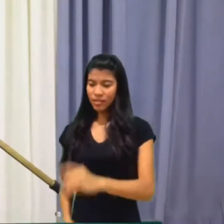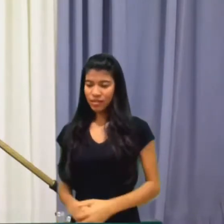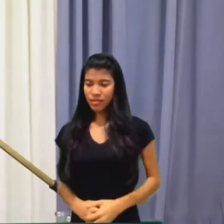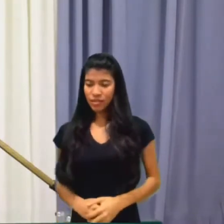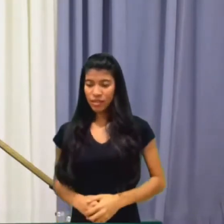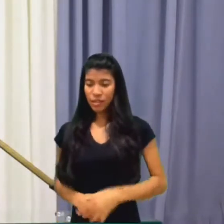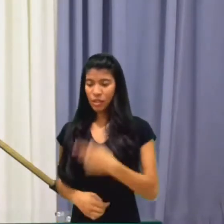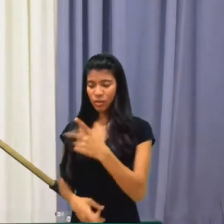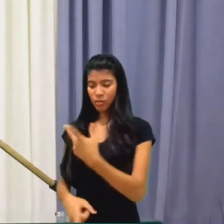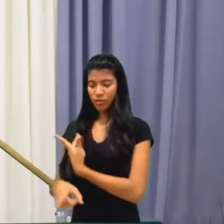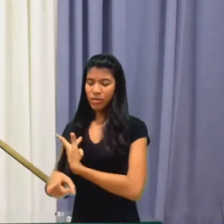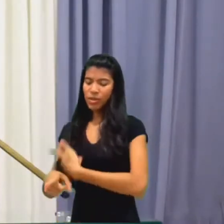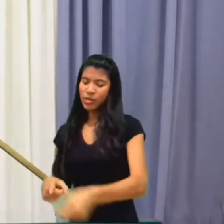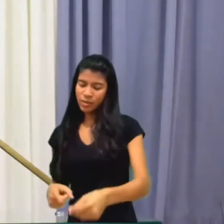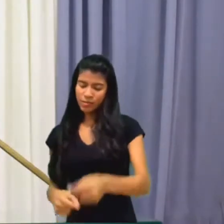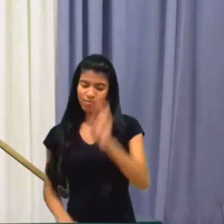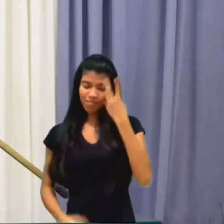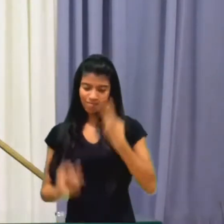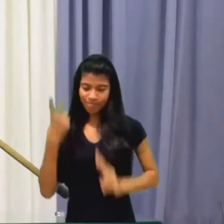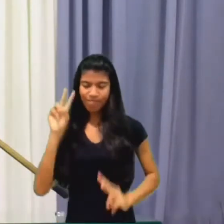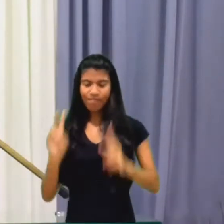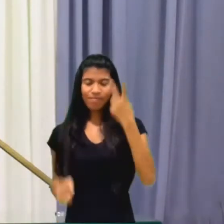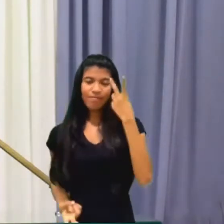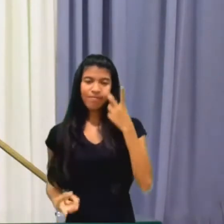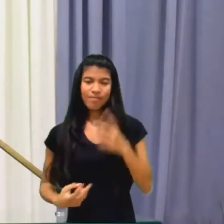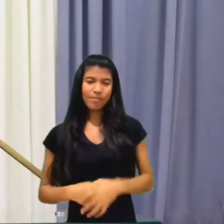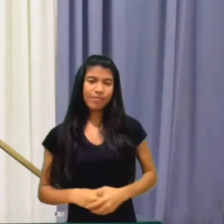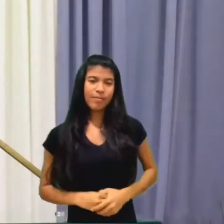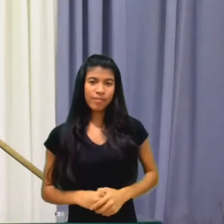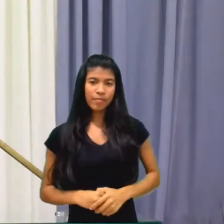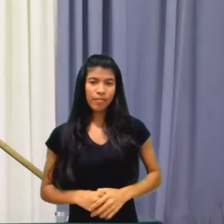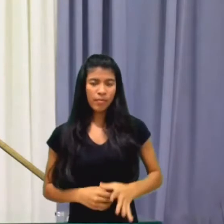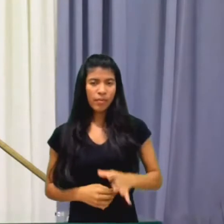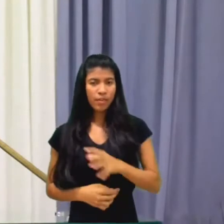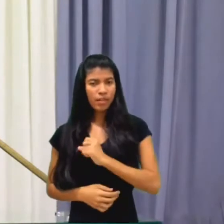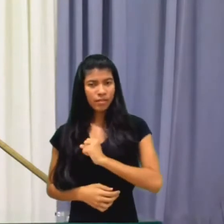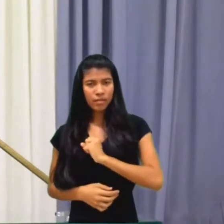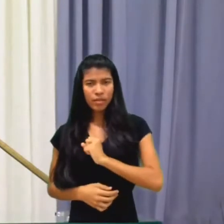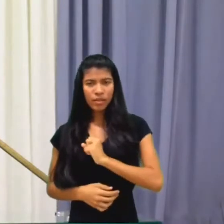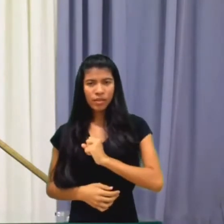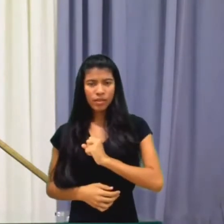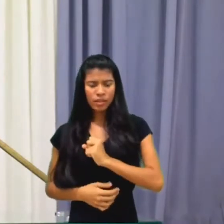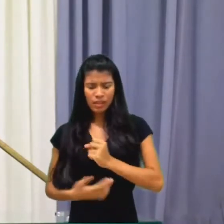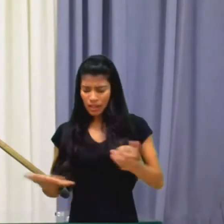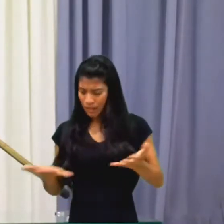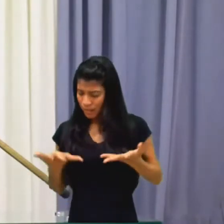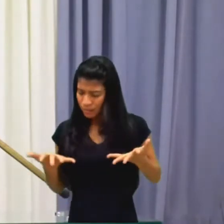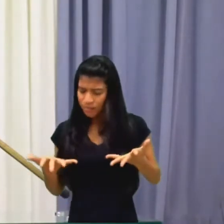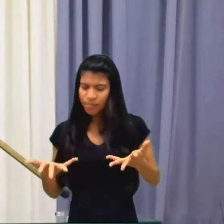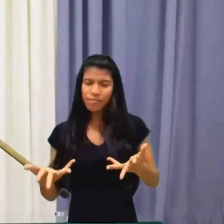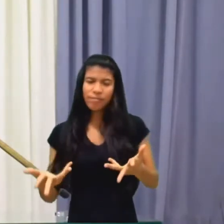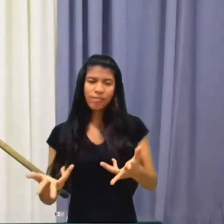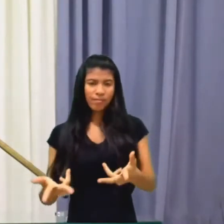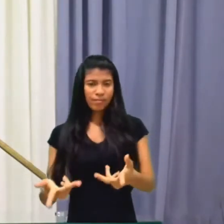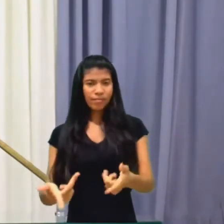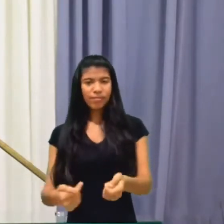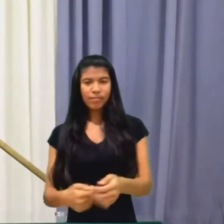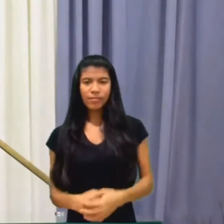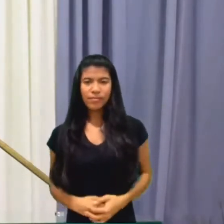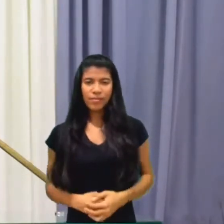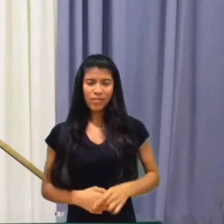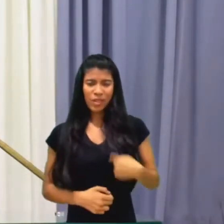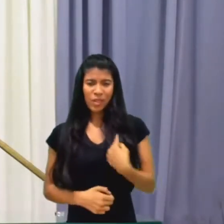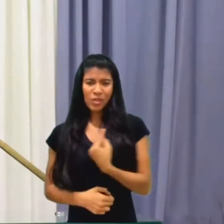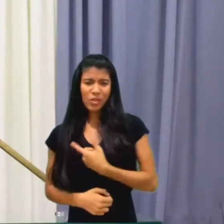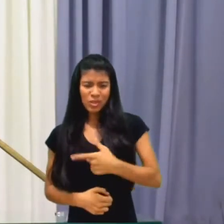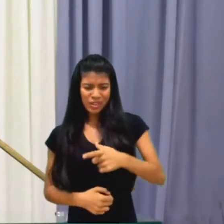vossa vitória. Queridos, que coisa maravilhosa! Nós estamos enfrentando